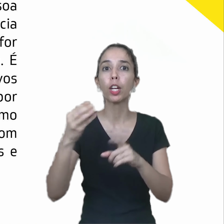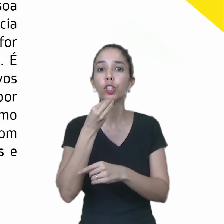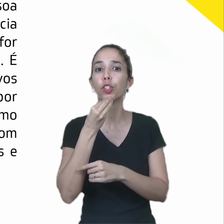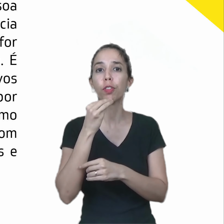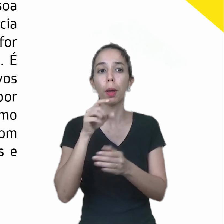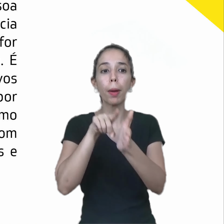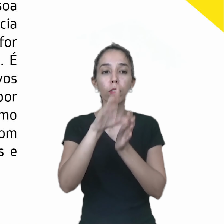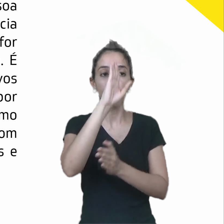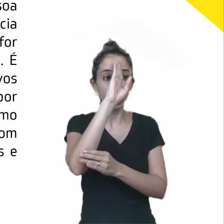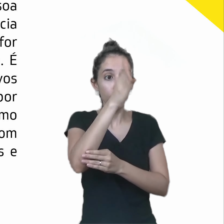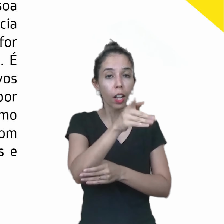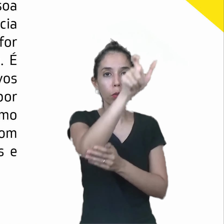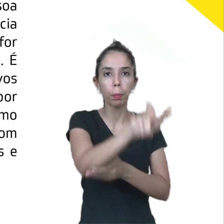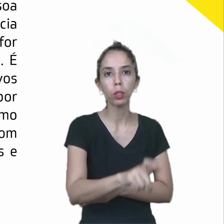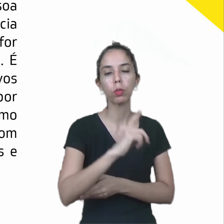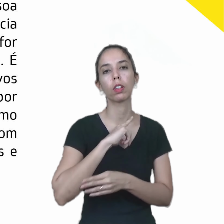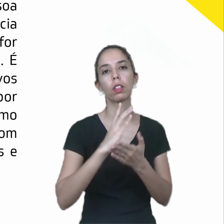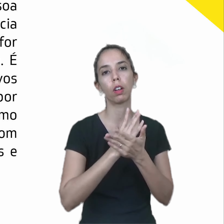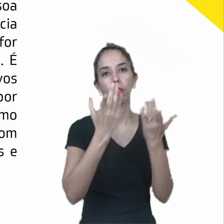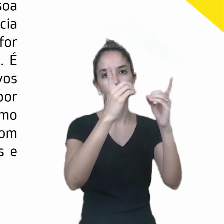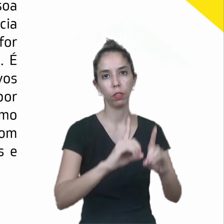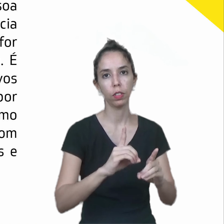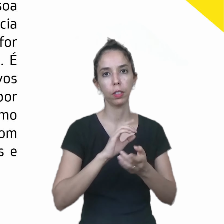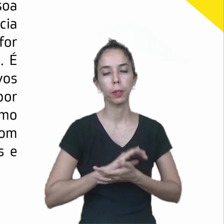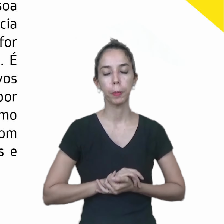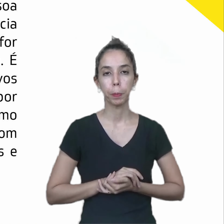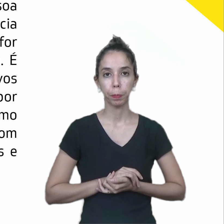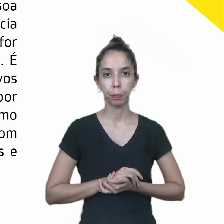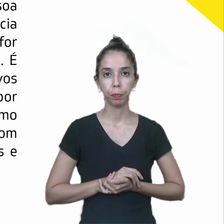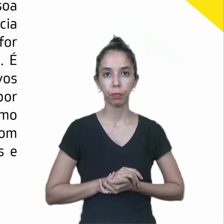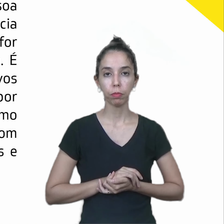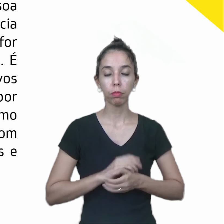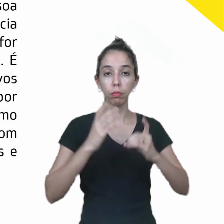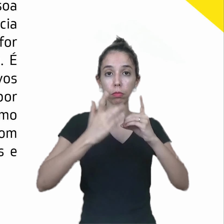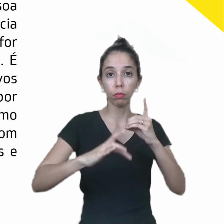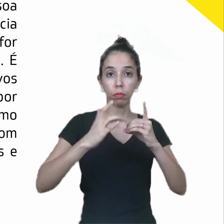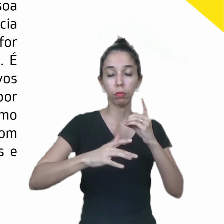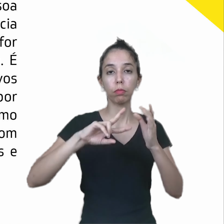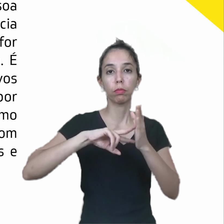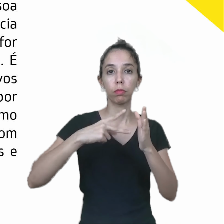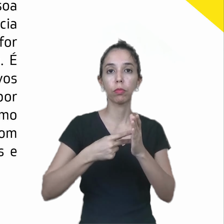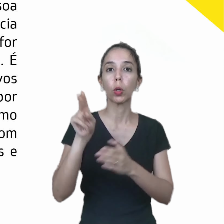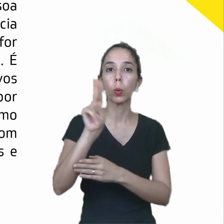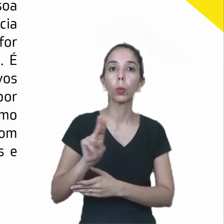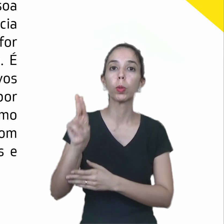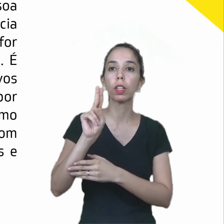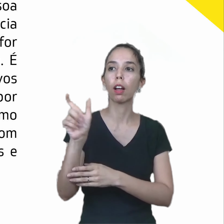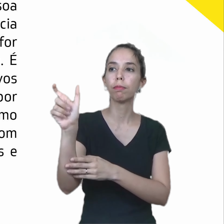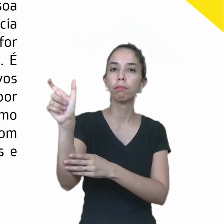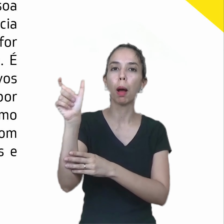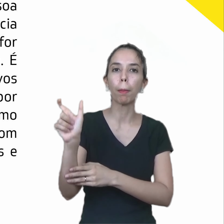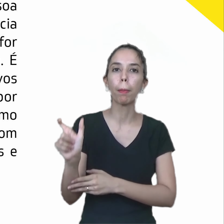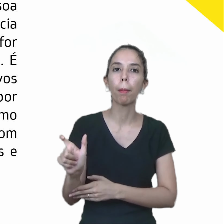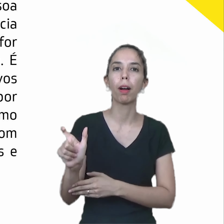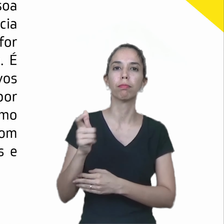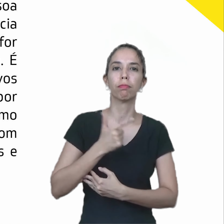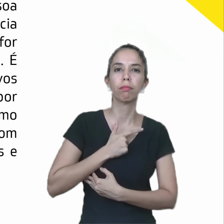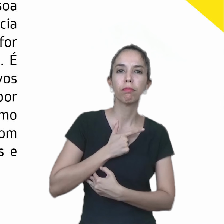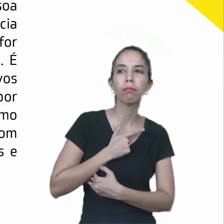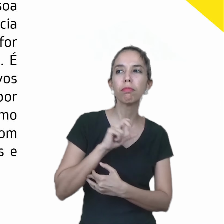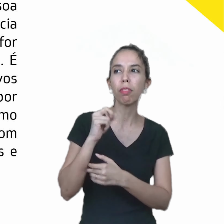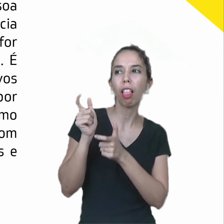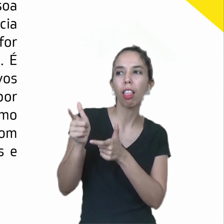intérprete Quando a fala ou pergunta for direcionada para a pessoa com deficiência É capacitismo a utilização